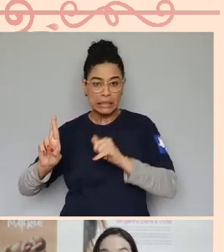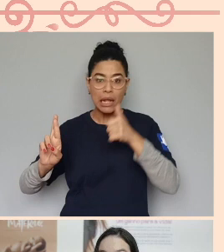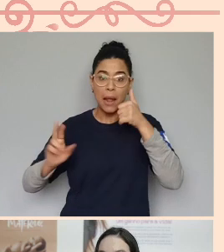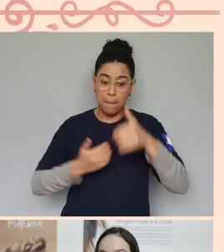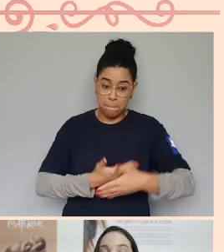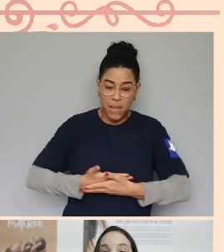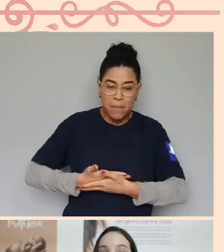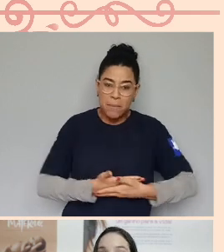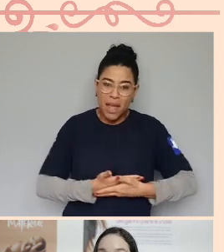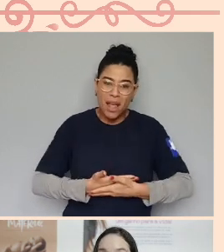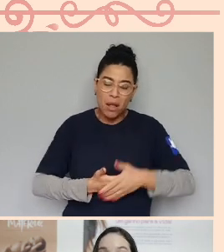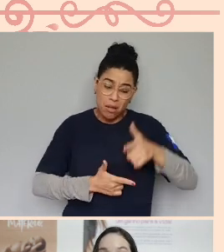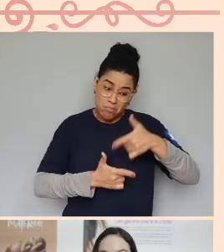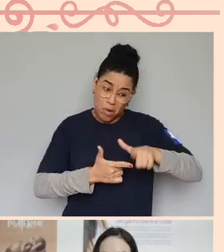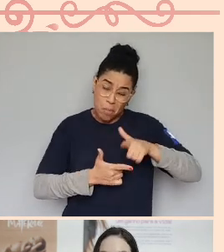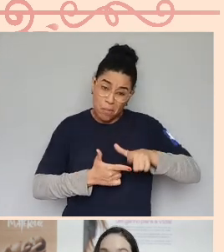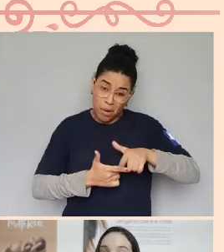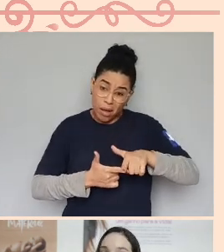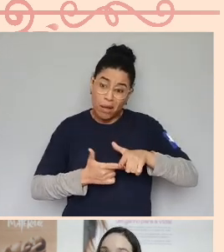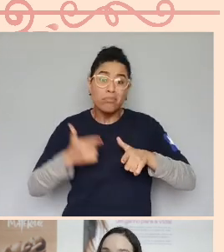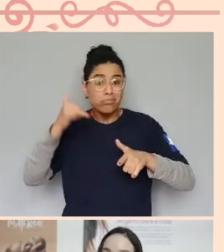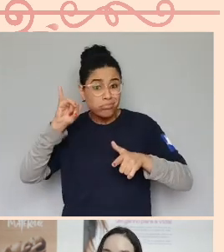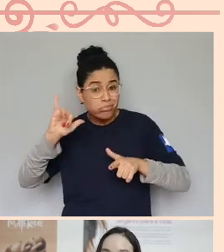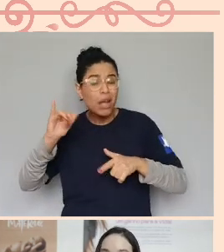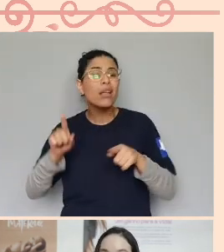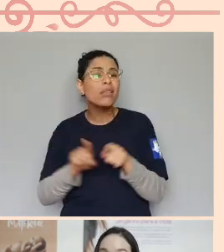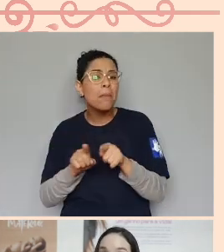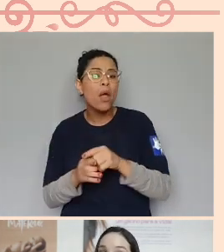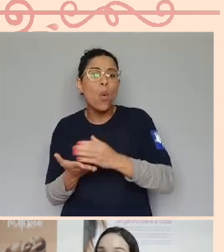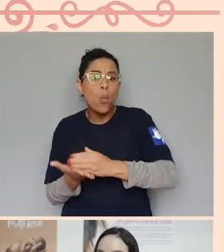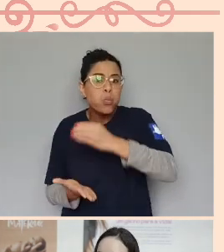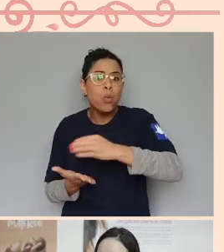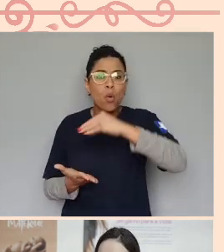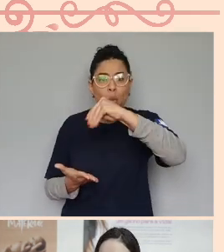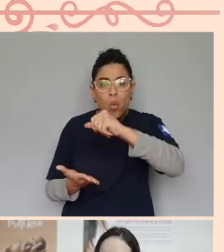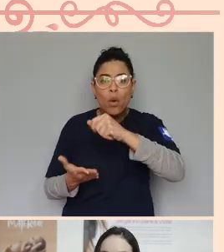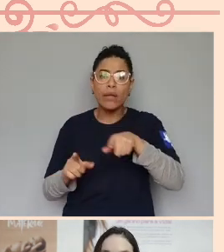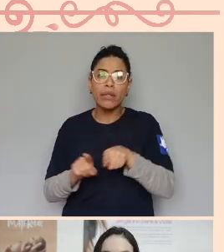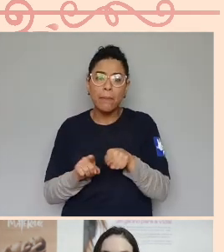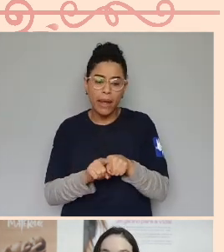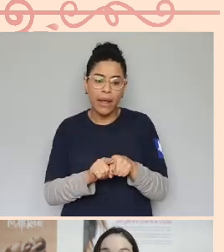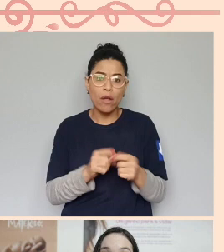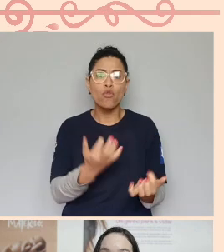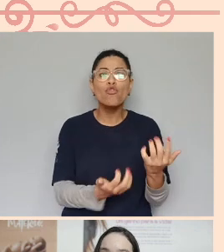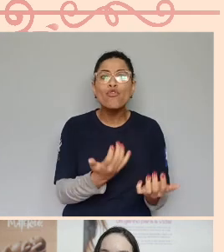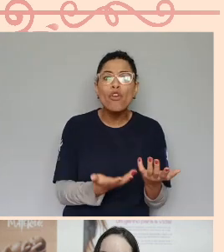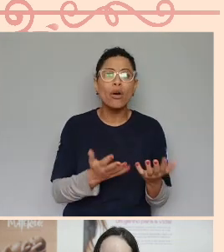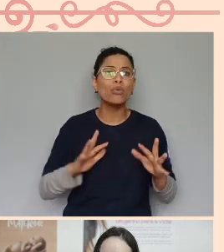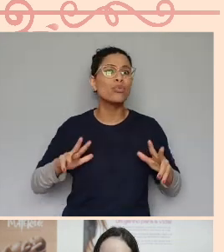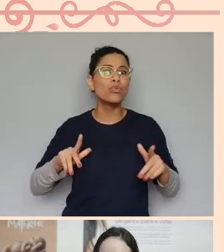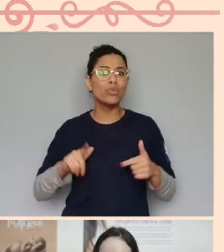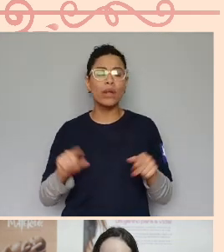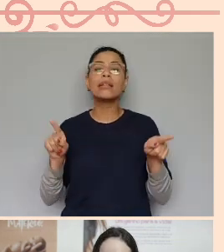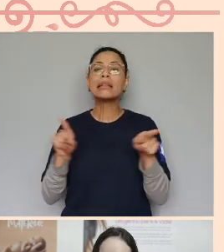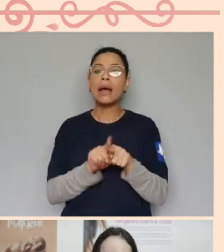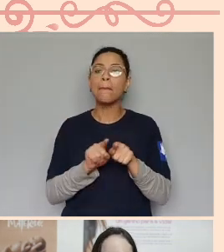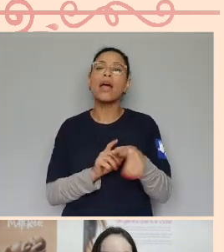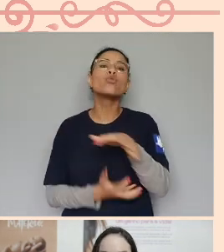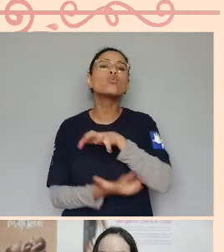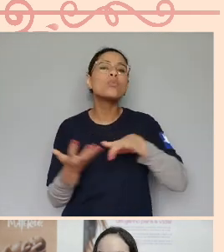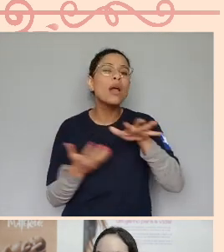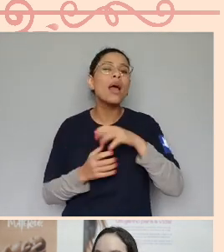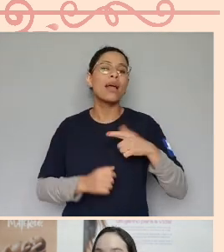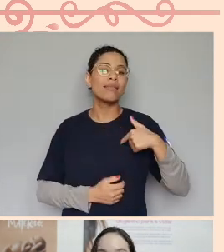vai até R$300, fora os gastos com mamadeira, com bico, com gás de cozinha. A sustentabilidade, o leite materno